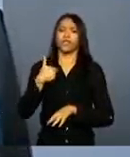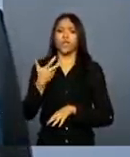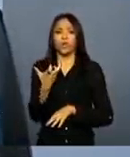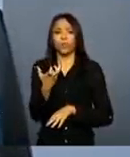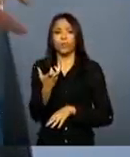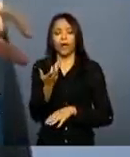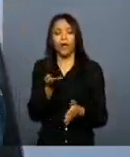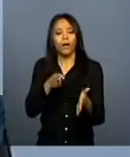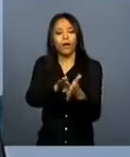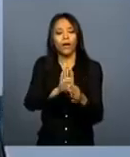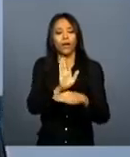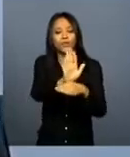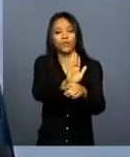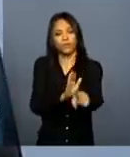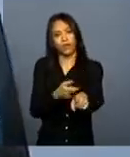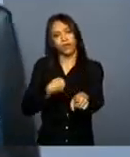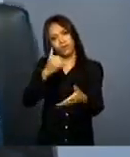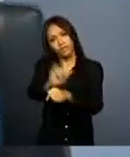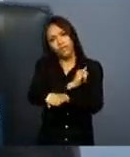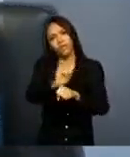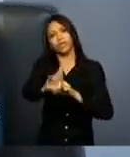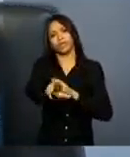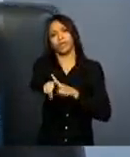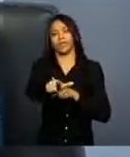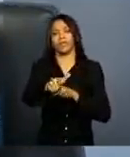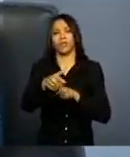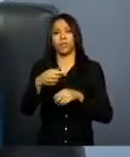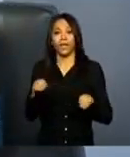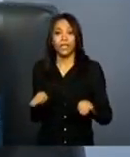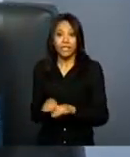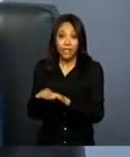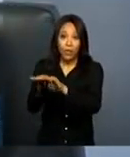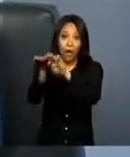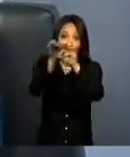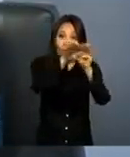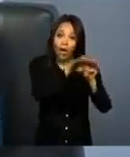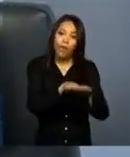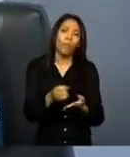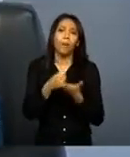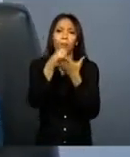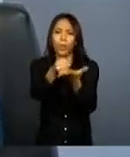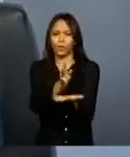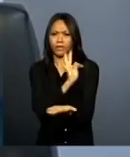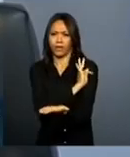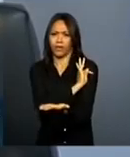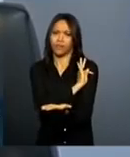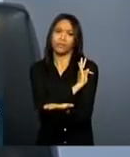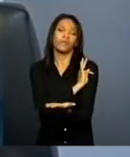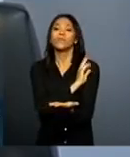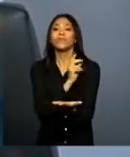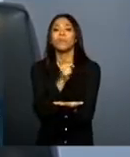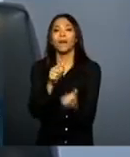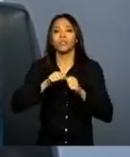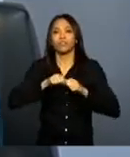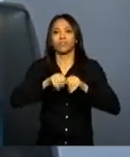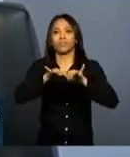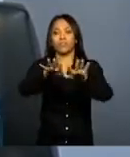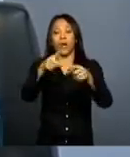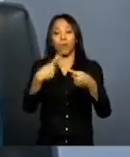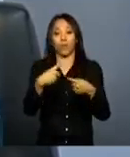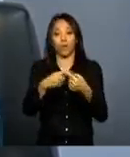pobres, eu tenho que ter uma estratégia diferenciada. Para universalizar a assistência técnica, não basta dizer que vai universalizar, porque a